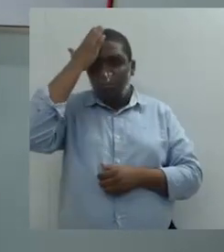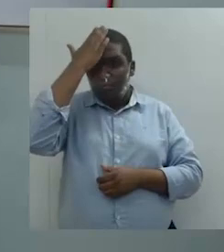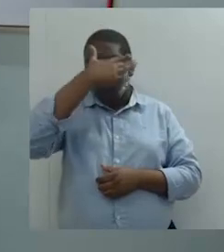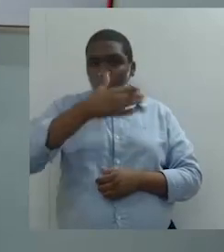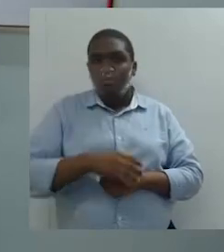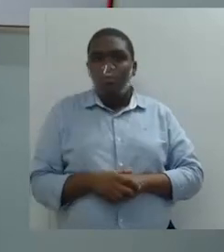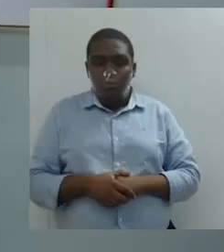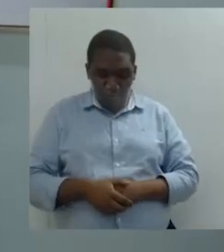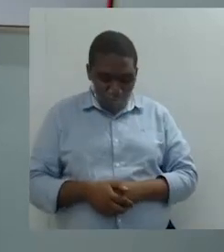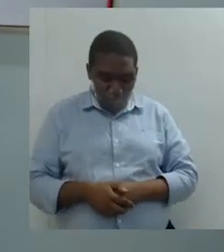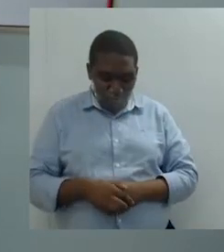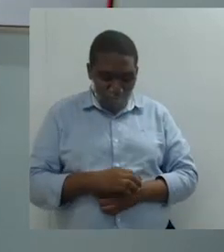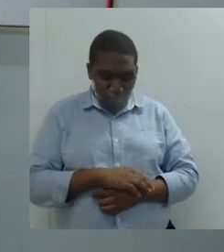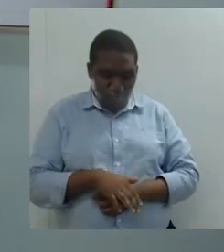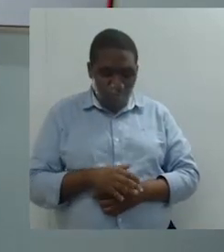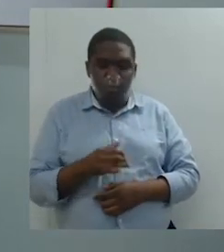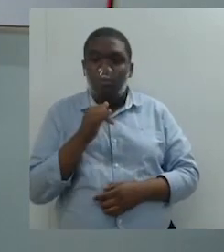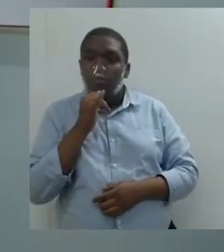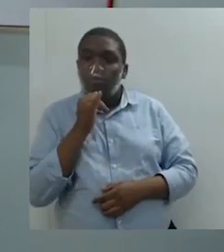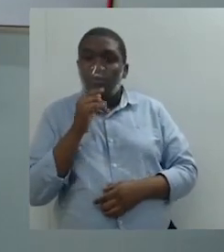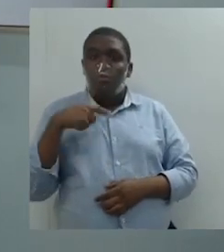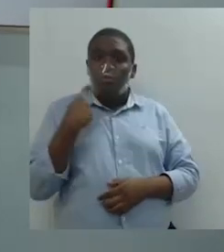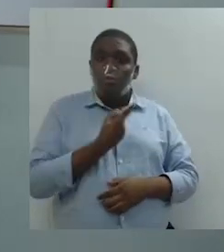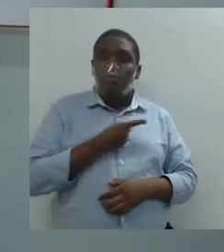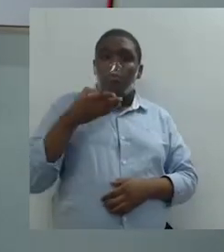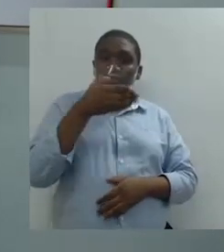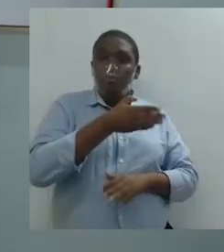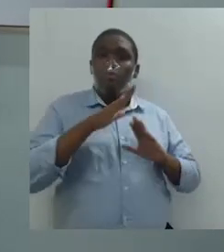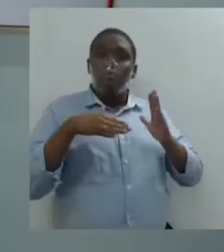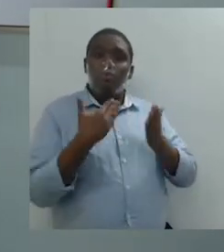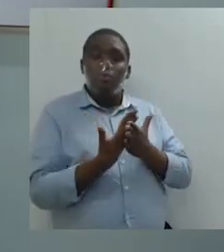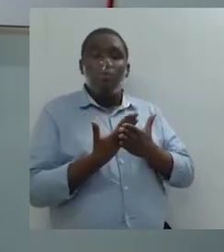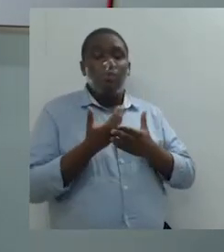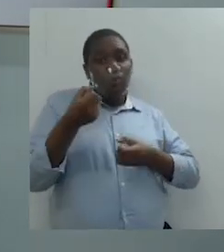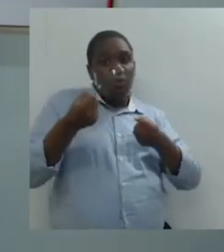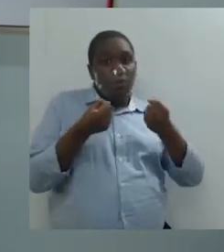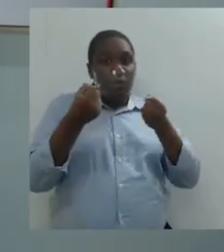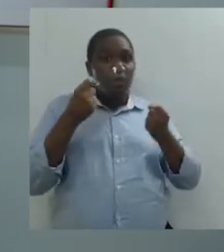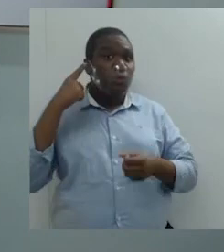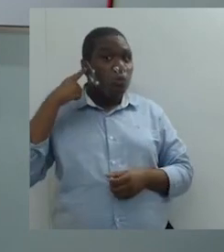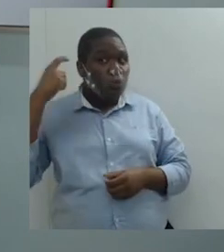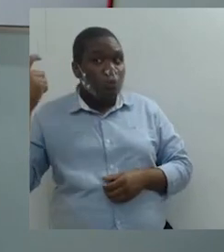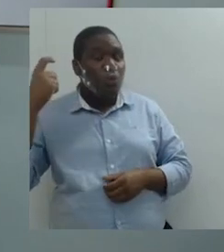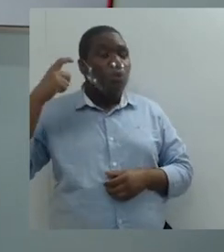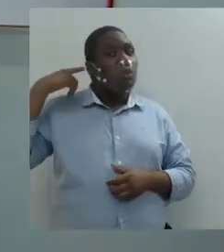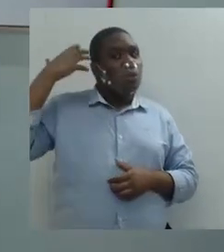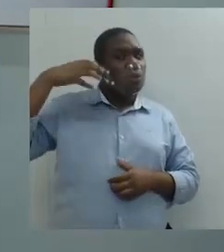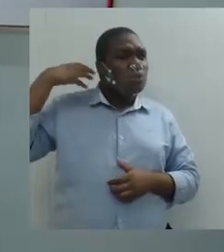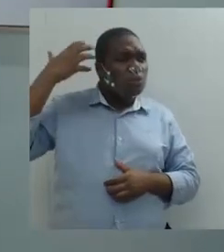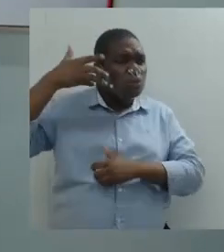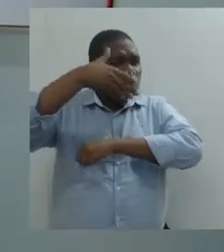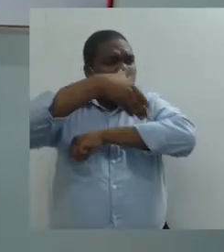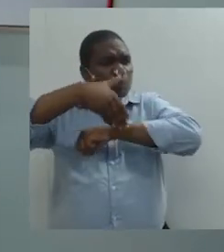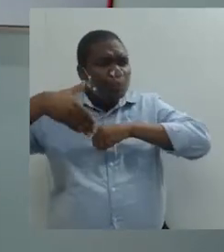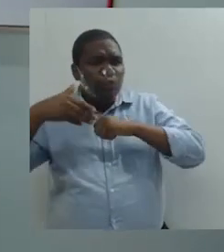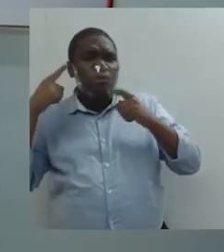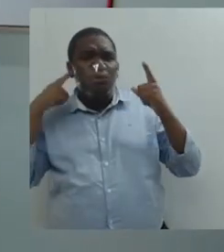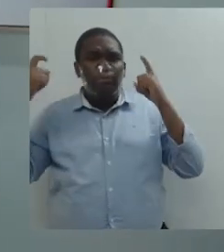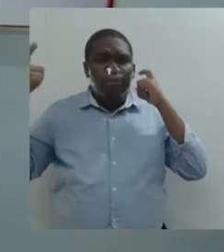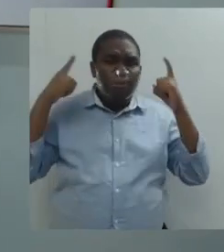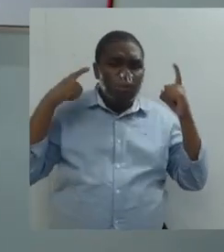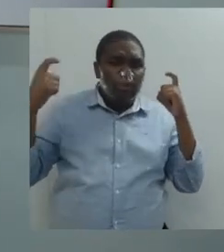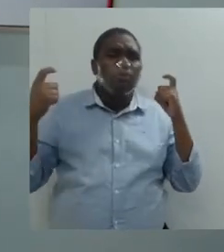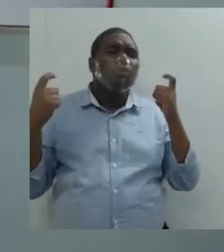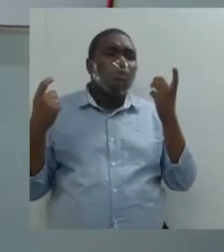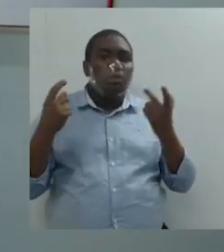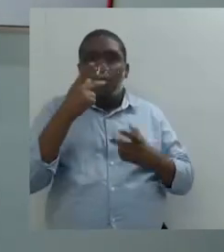Quando estamos indo para a escola, o barulho do carro, a poluição, tudo